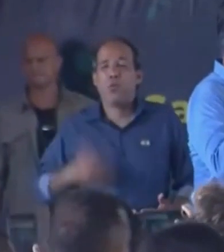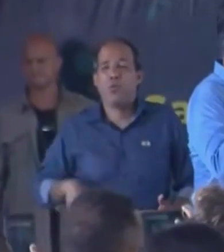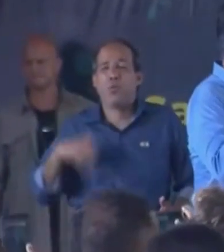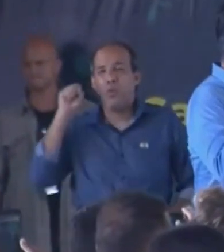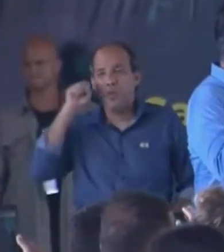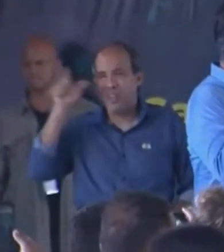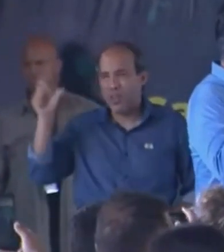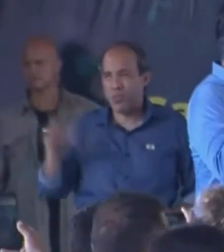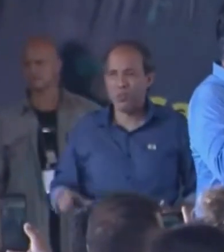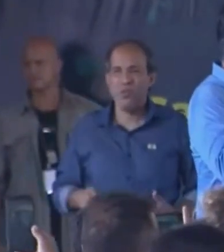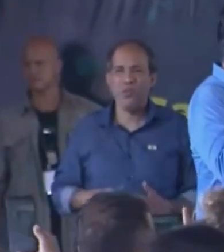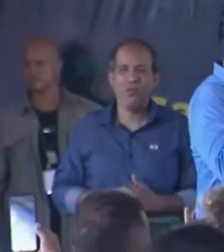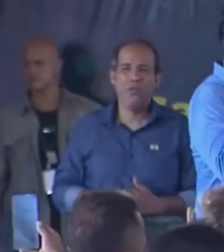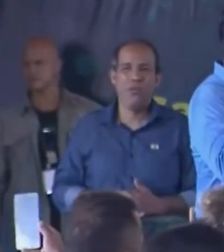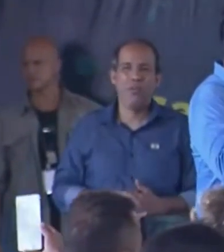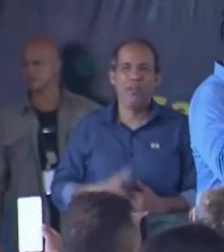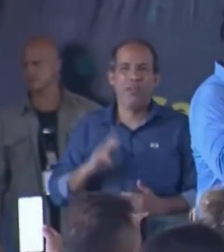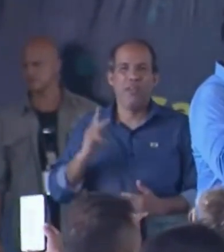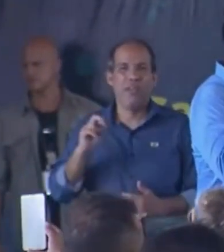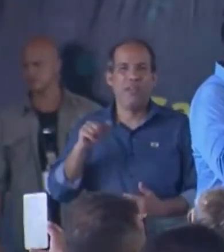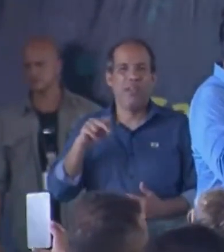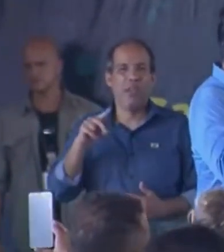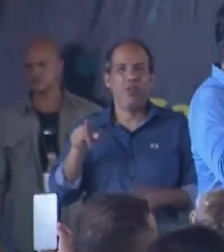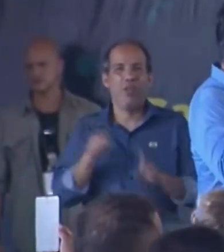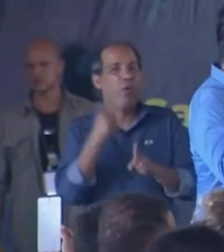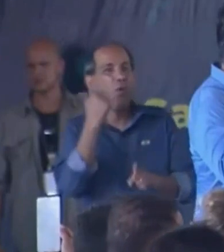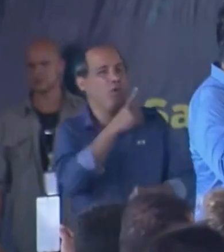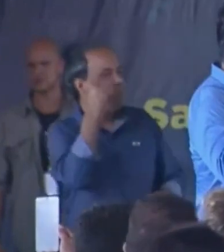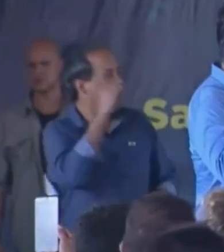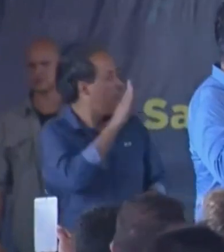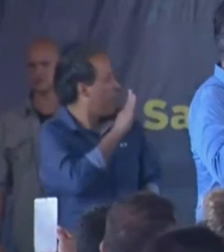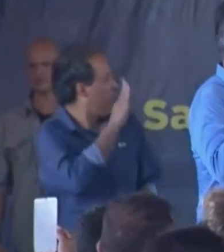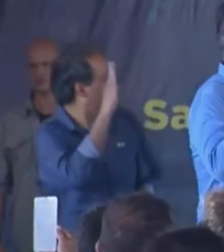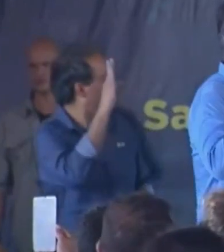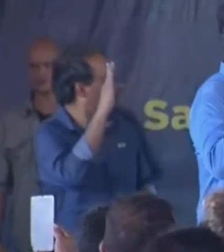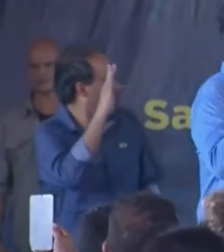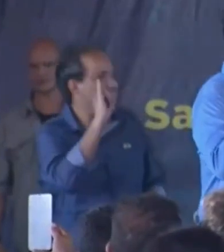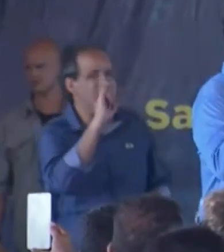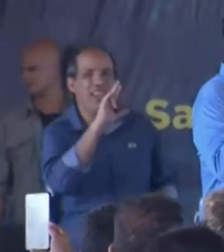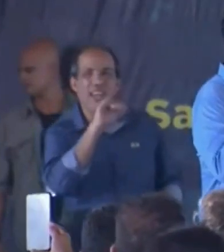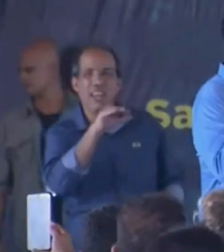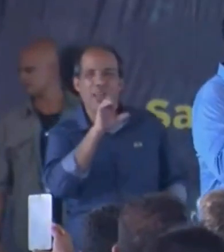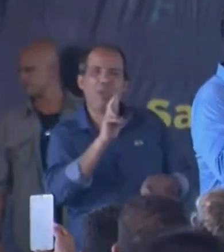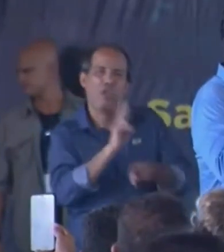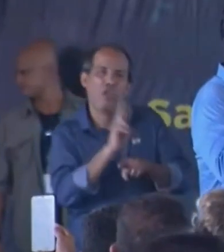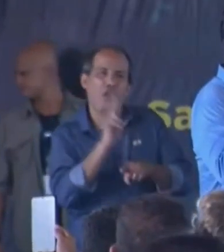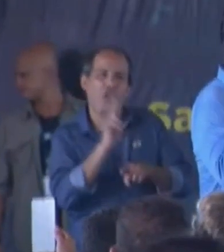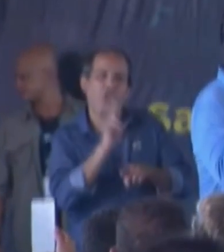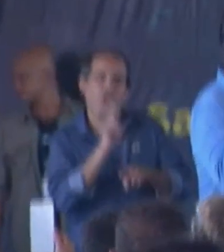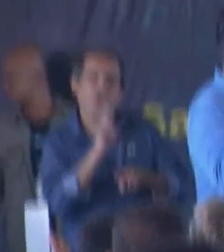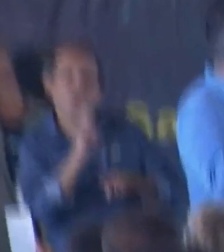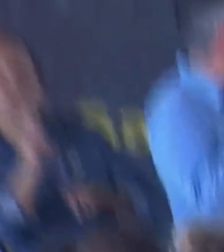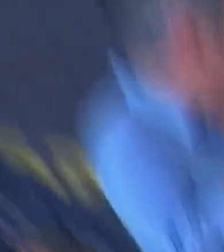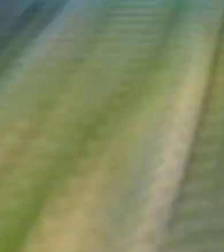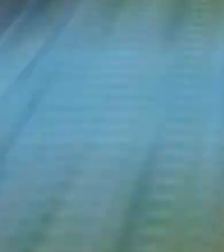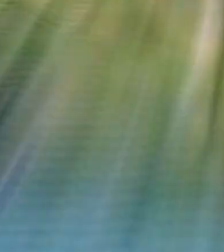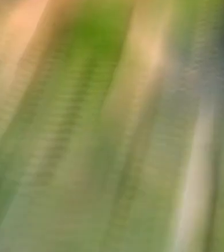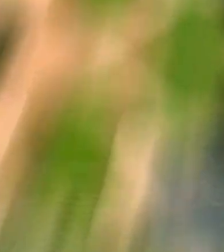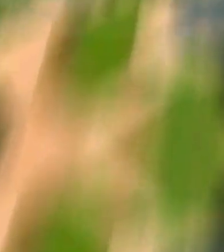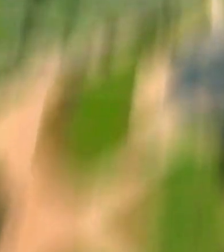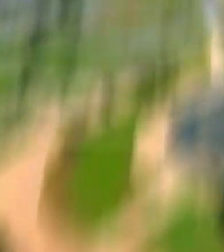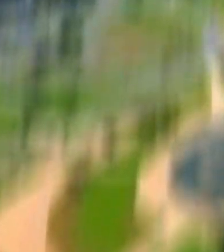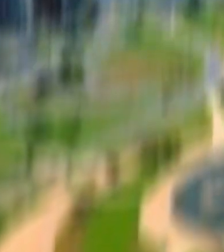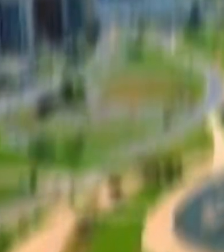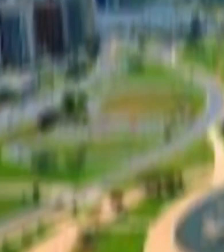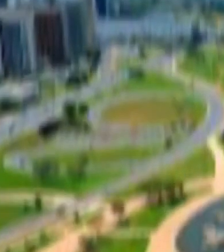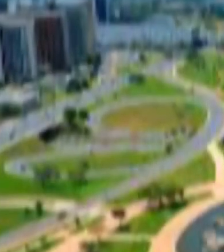Ferrer, deputado Iracema, que eu saúdo aqui todos os deputados aqui, a sua presença, nossos ministros. De Santa Filomena,